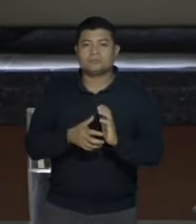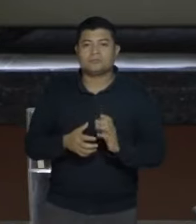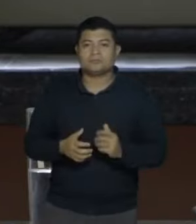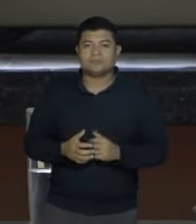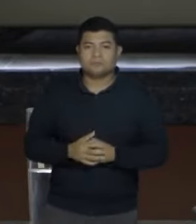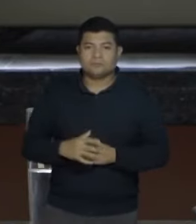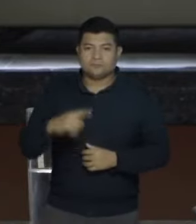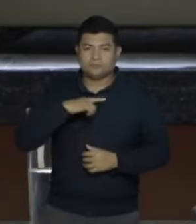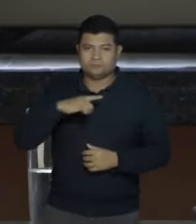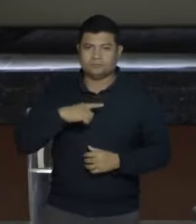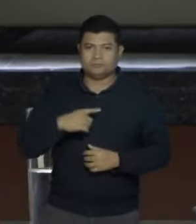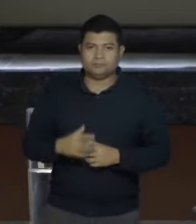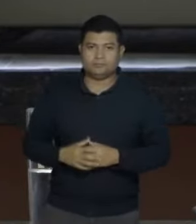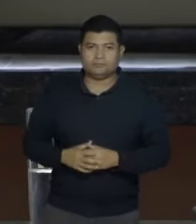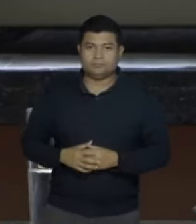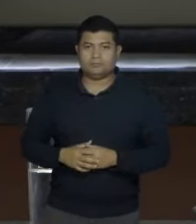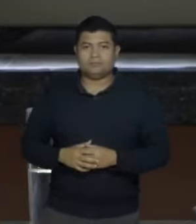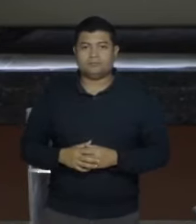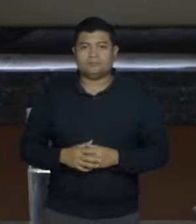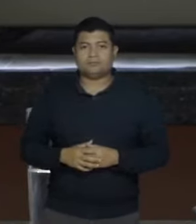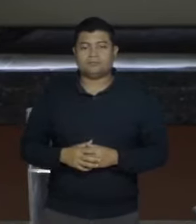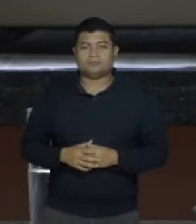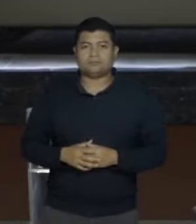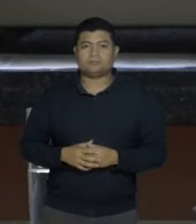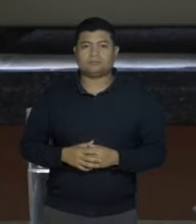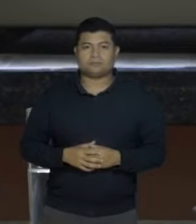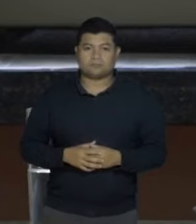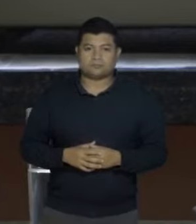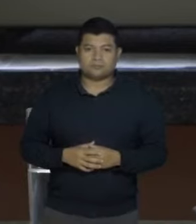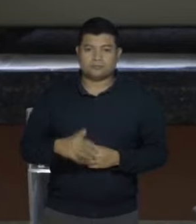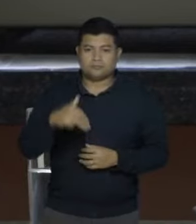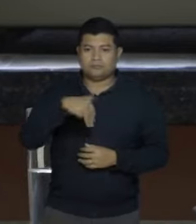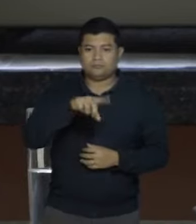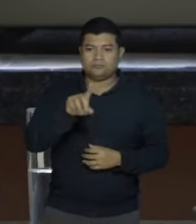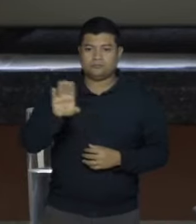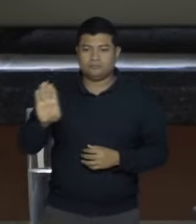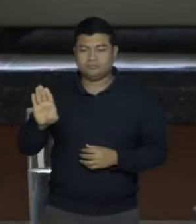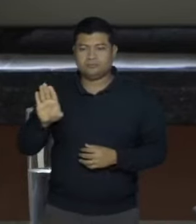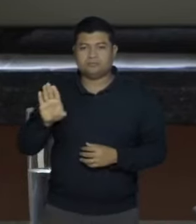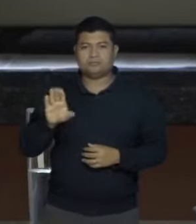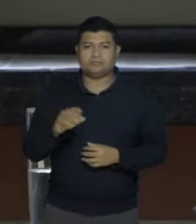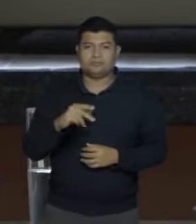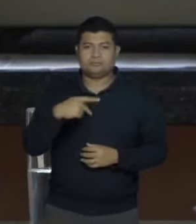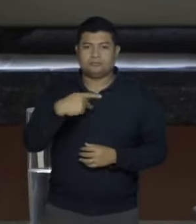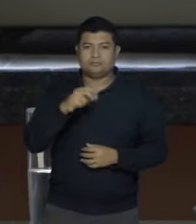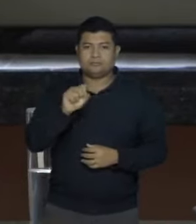temos o bloco social democrático mdp PSDB